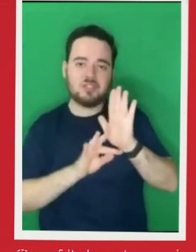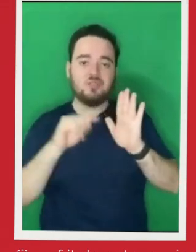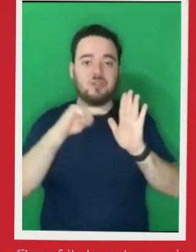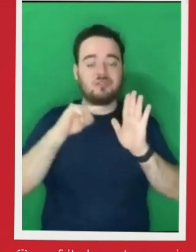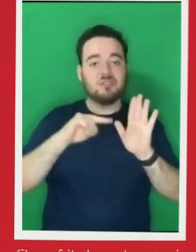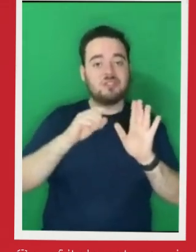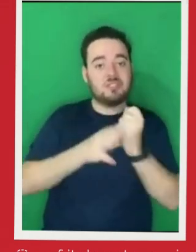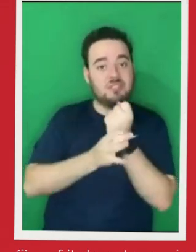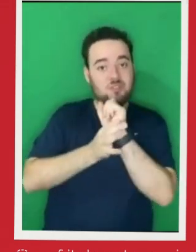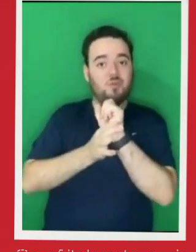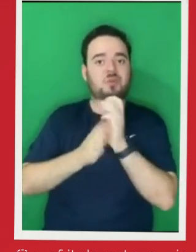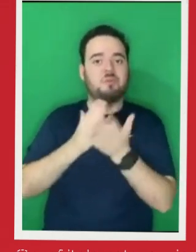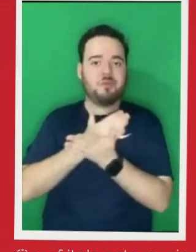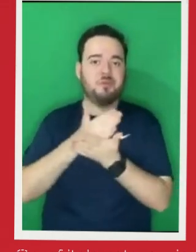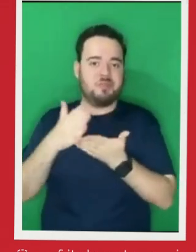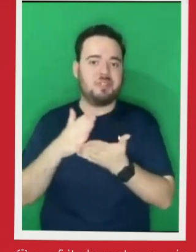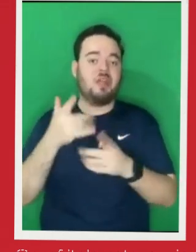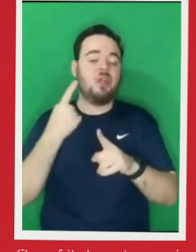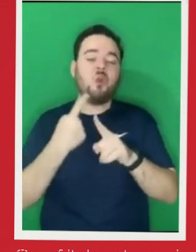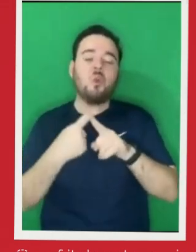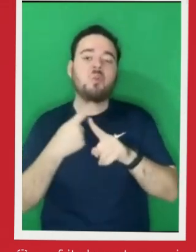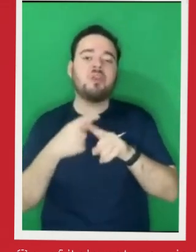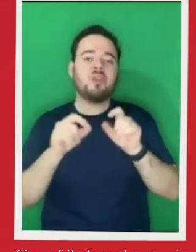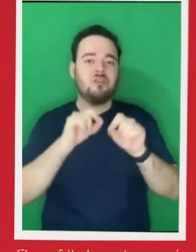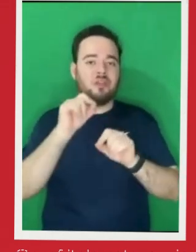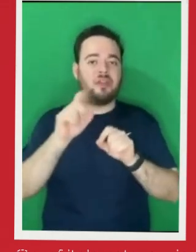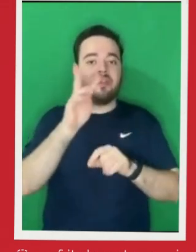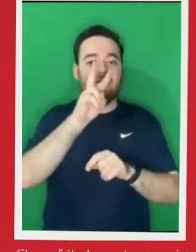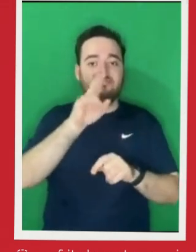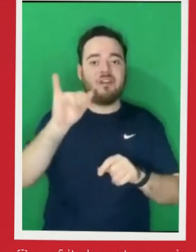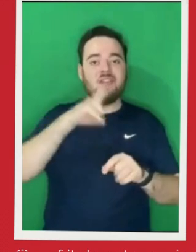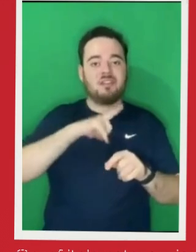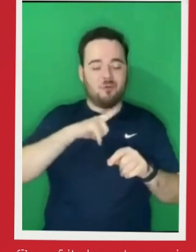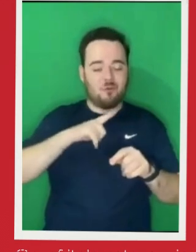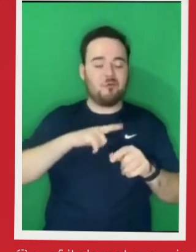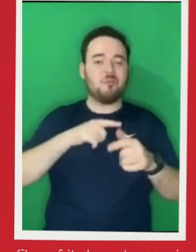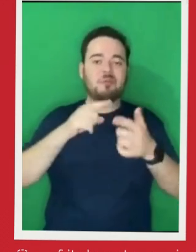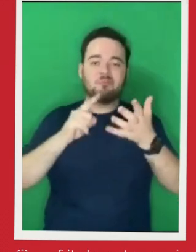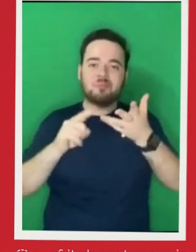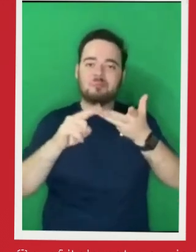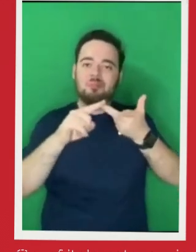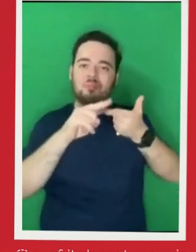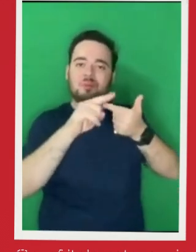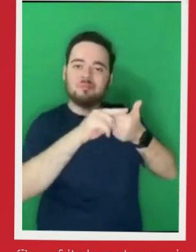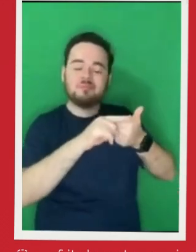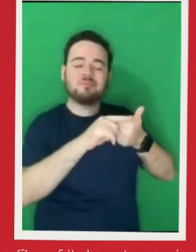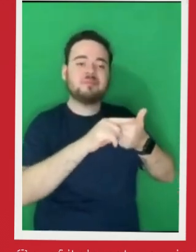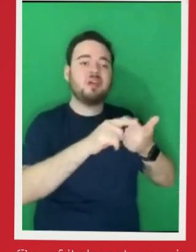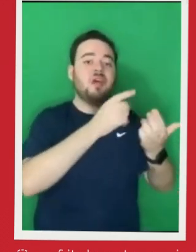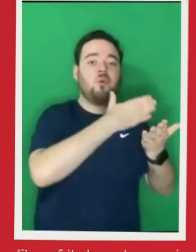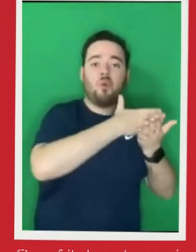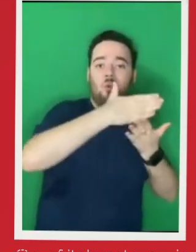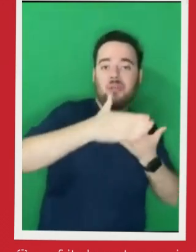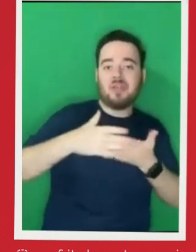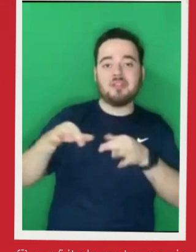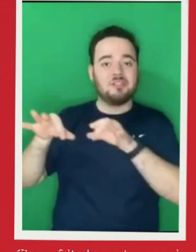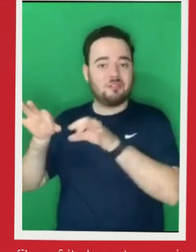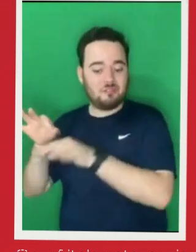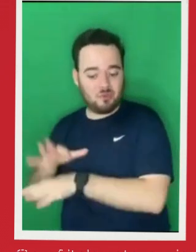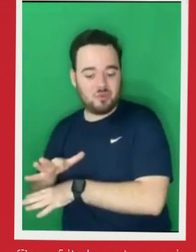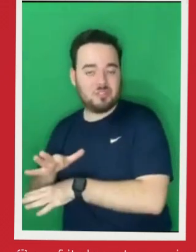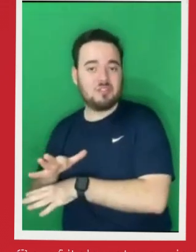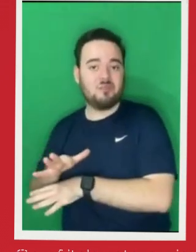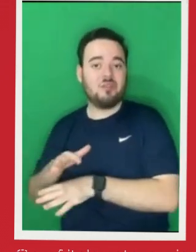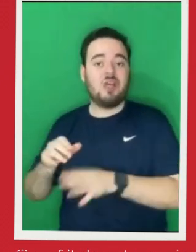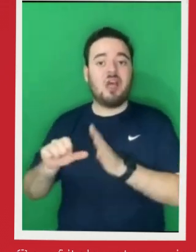está mais segura para começar, porque aí você vai ter algo para sair. E algumas vezes a introdução e a conclusão, eu recomendaria,